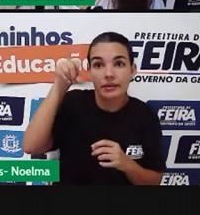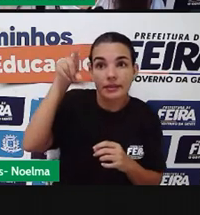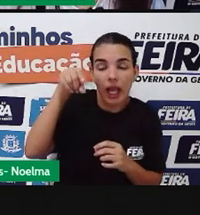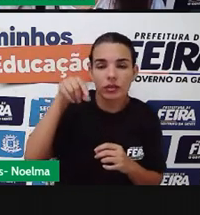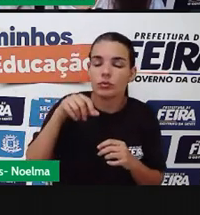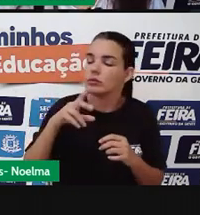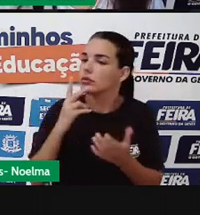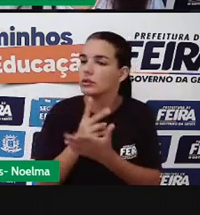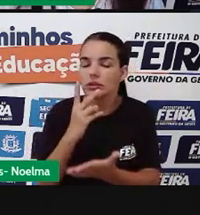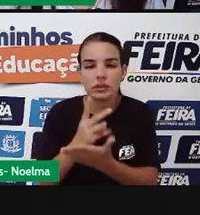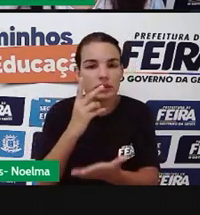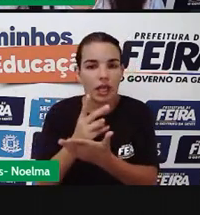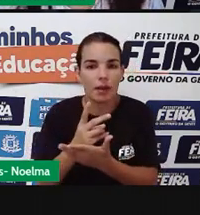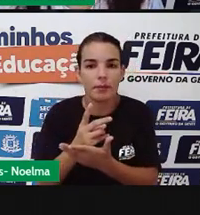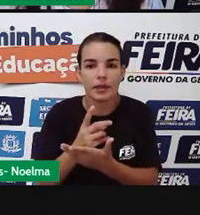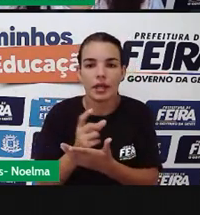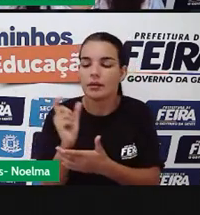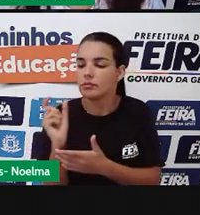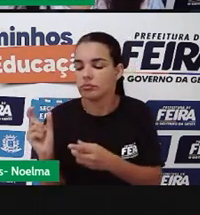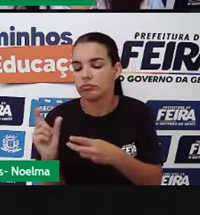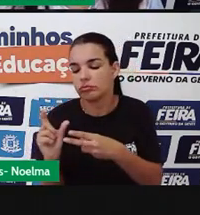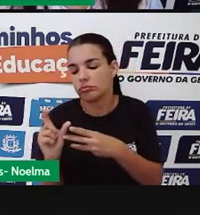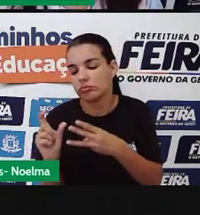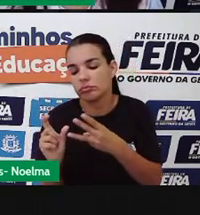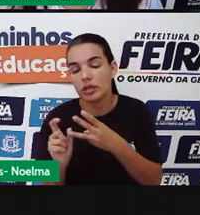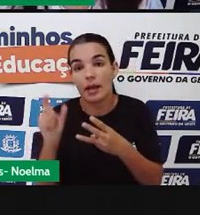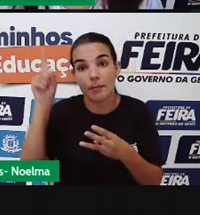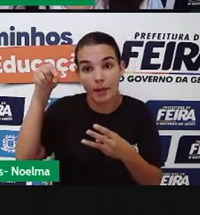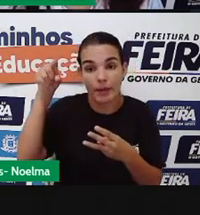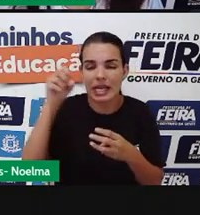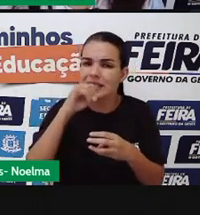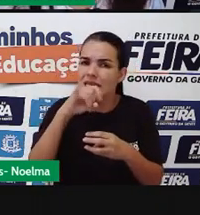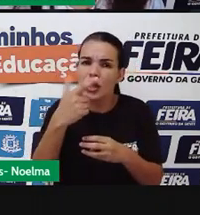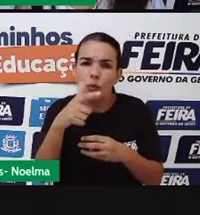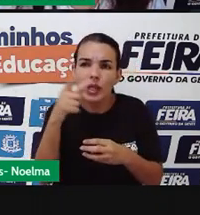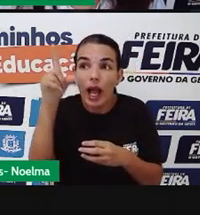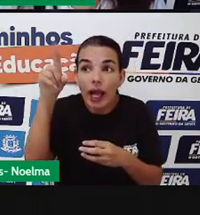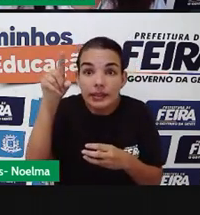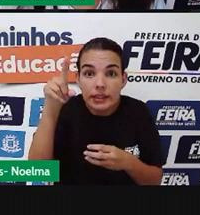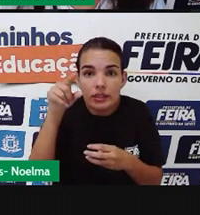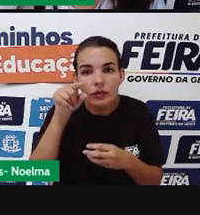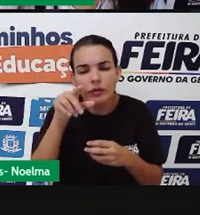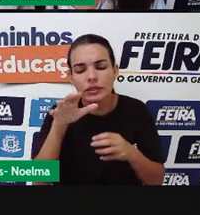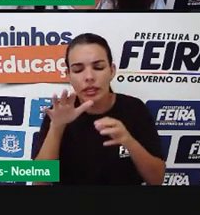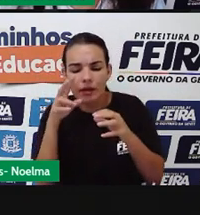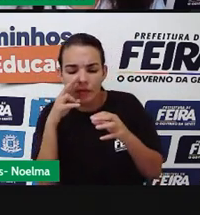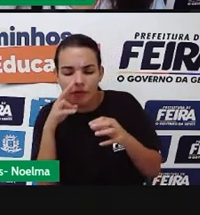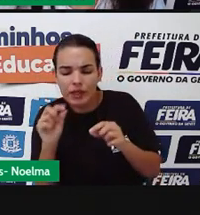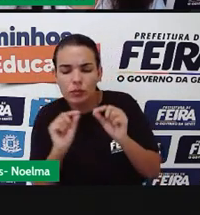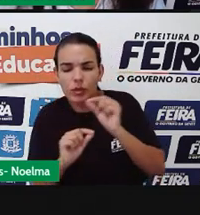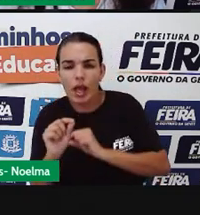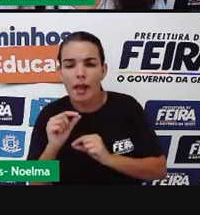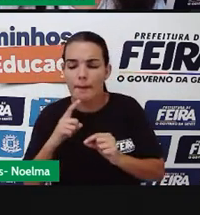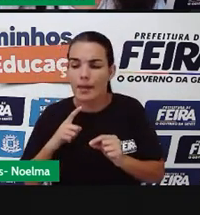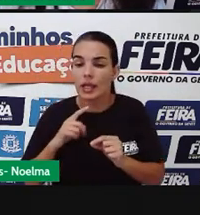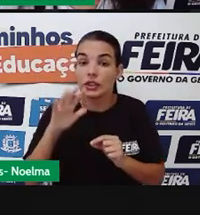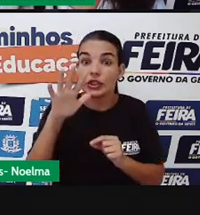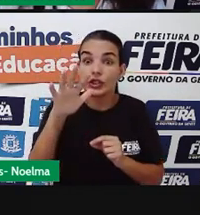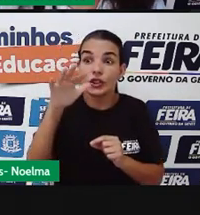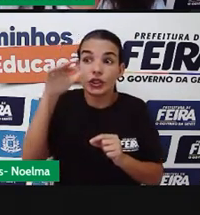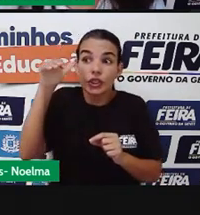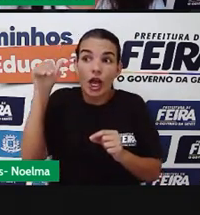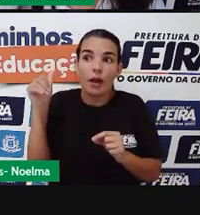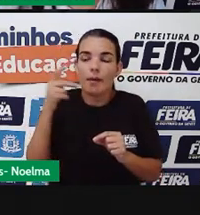ser a sílaba que está acentuada. Caso ela não seja acentuada, só é você chamar, finge que é um nome, e você vai